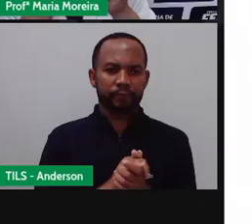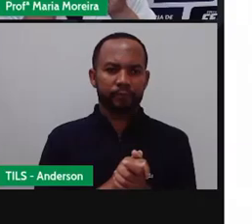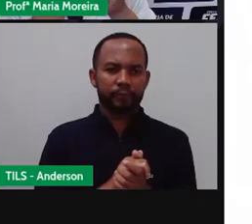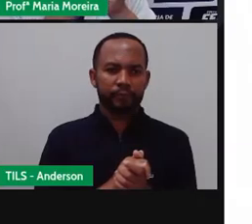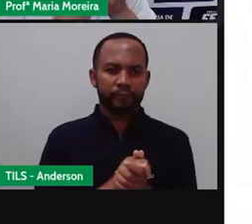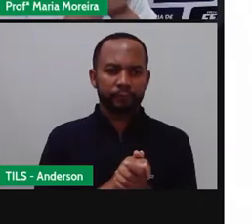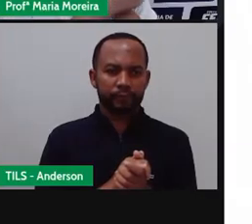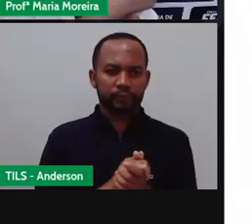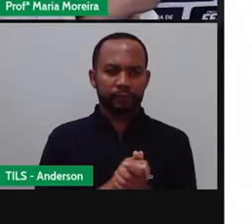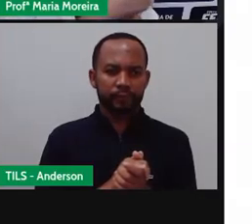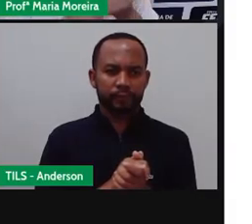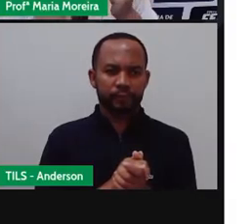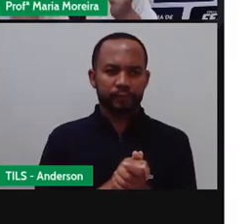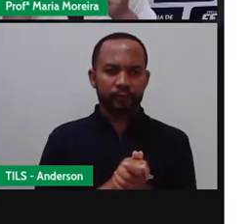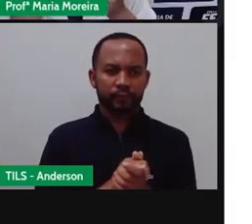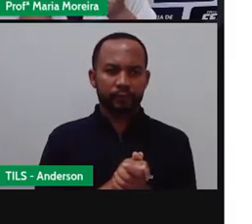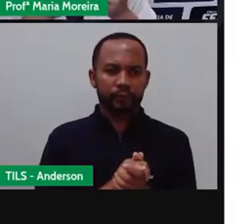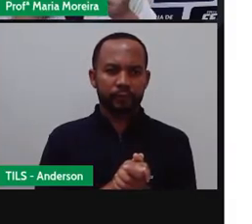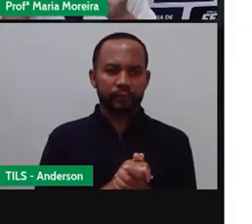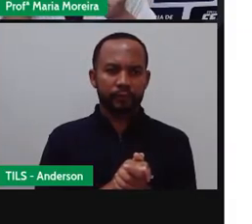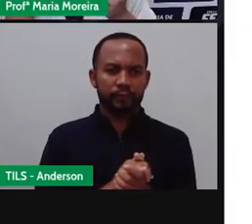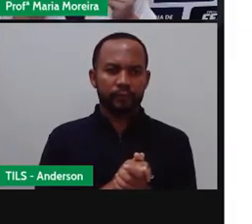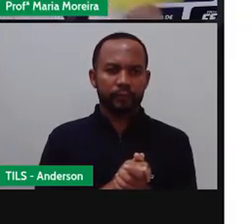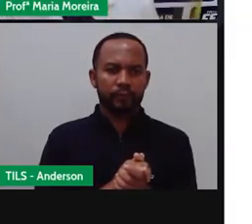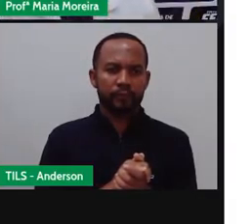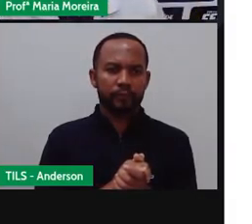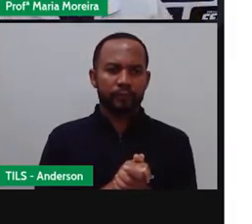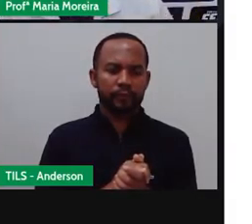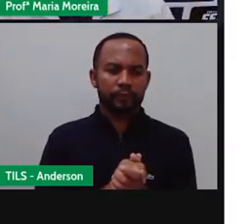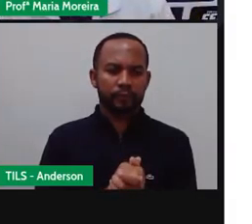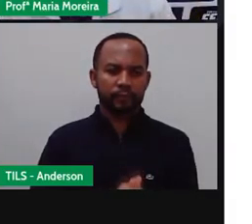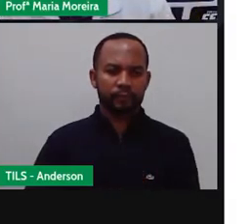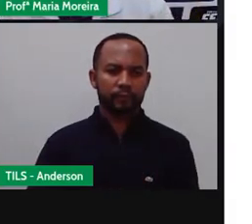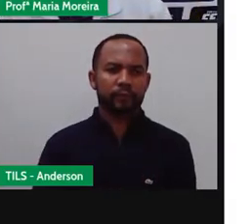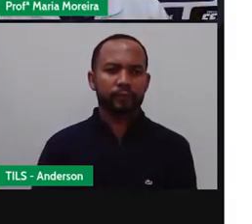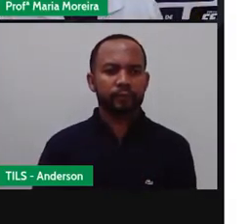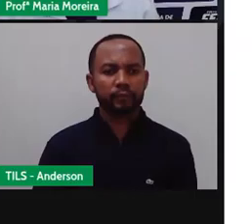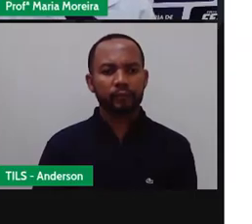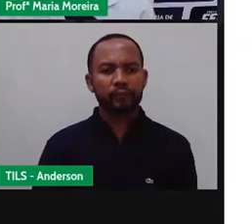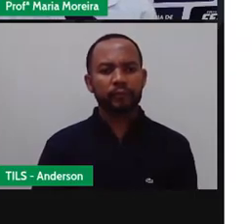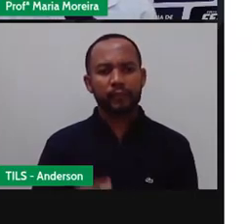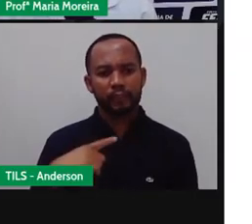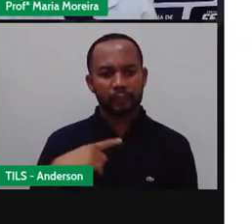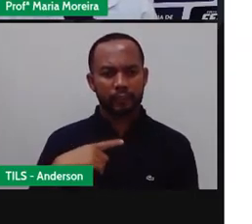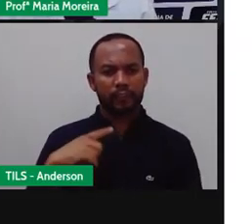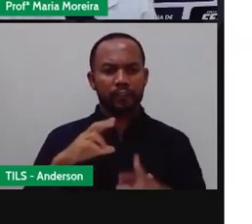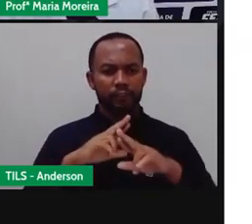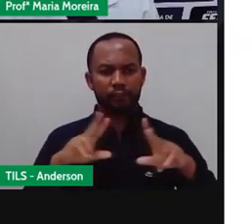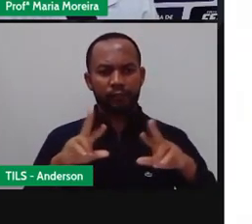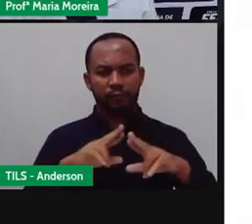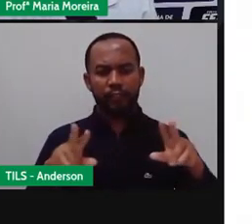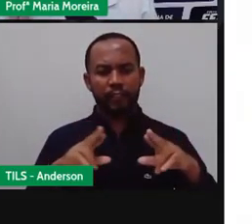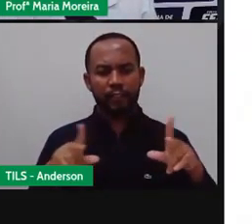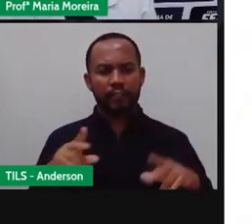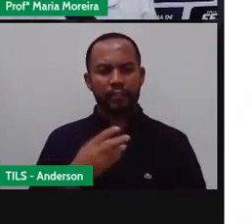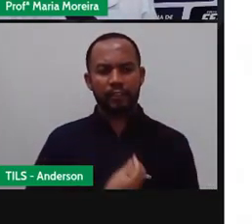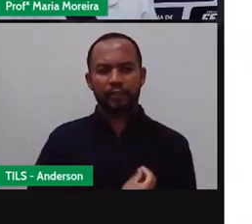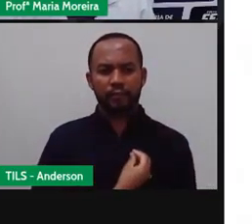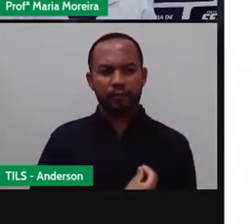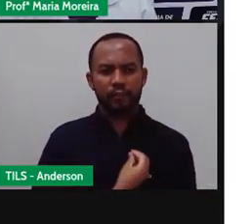2 unidades de milhar. Olha quanto que anda aqui, o numeral 2, aqui. Algumas delas, né? Delas vivem